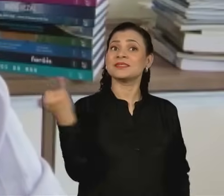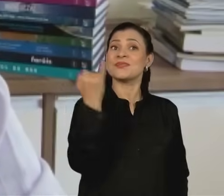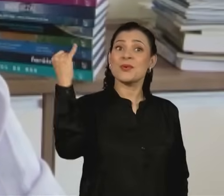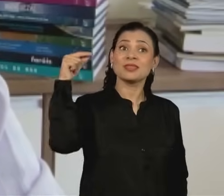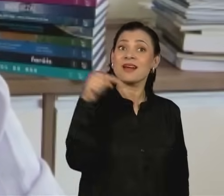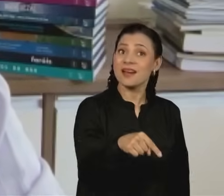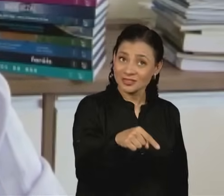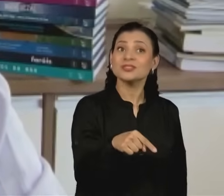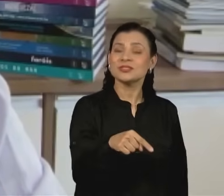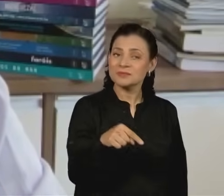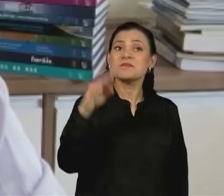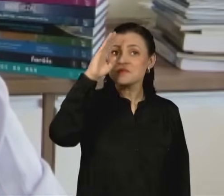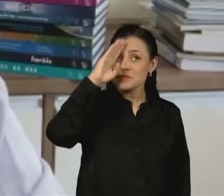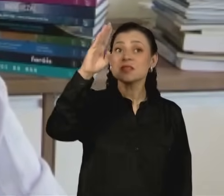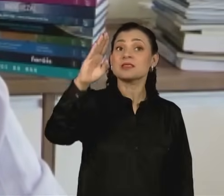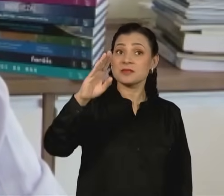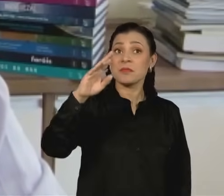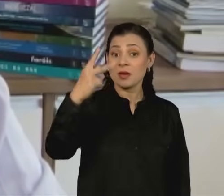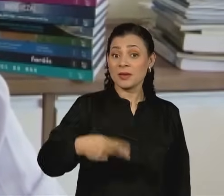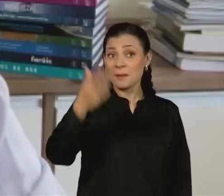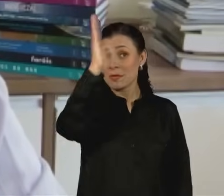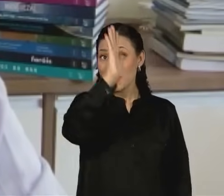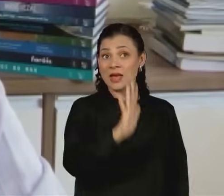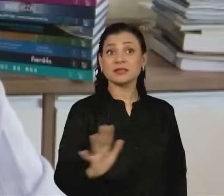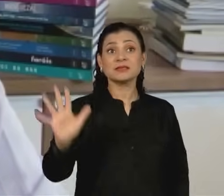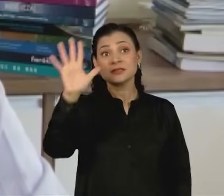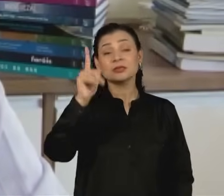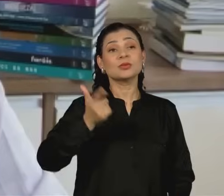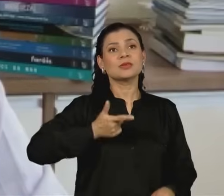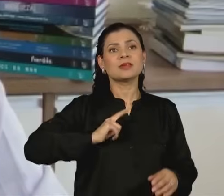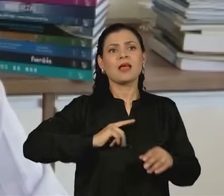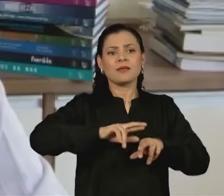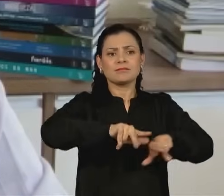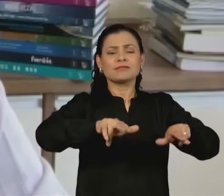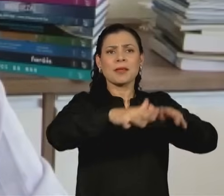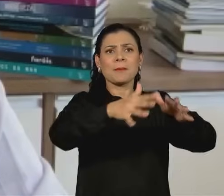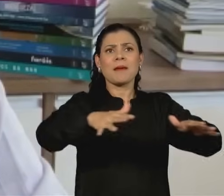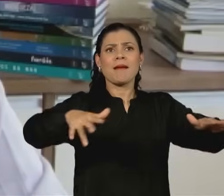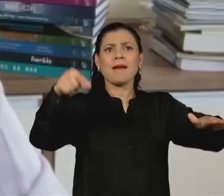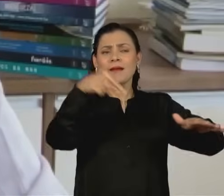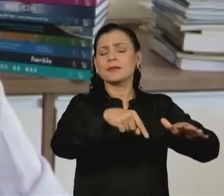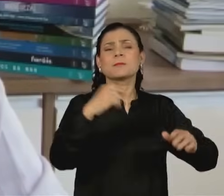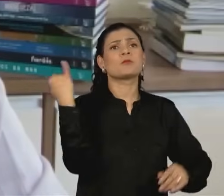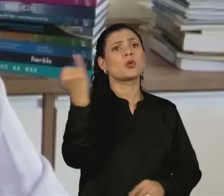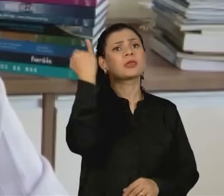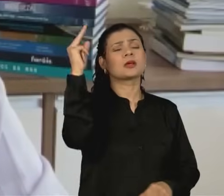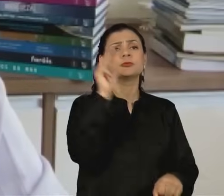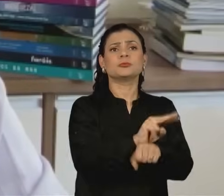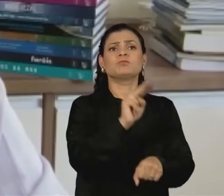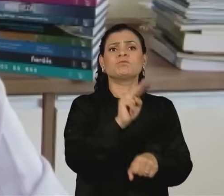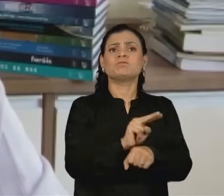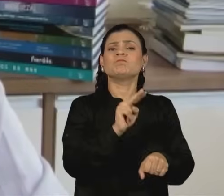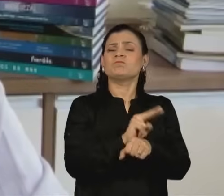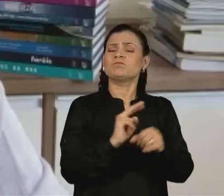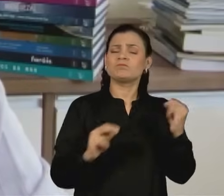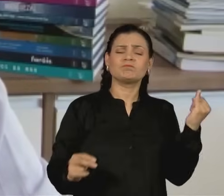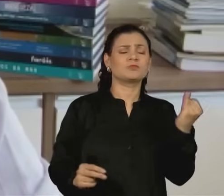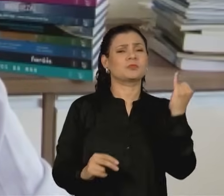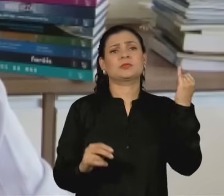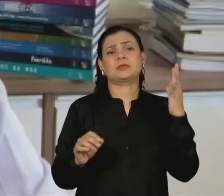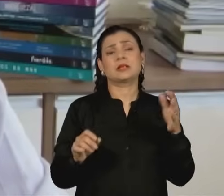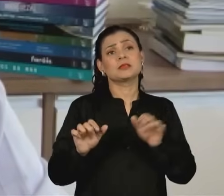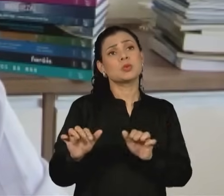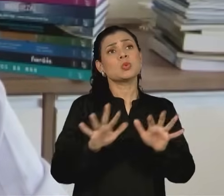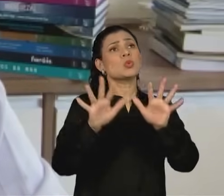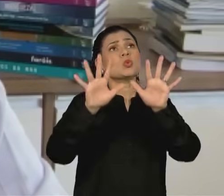né, especialmente a nossa região, que é rica em manguezais, nas declarações nacionalmente determinadas de